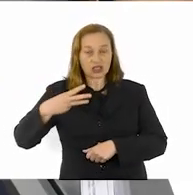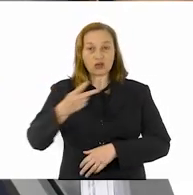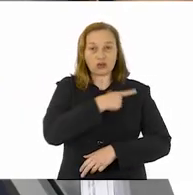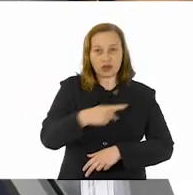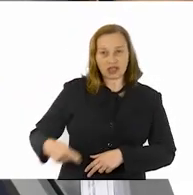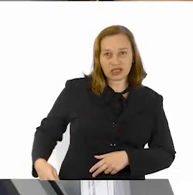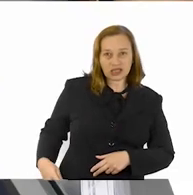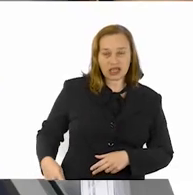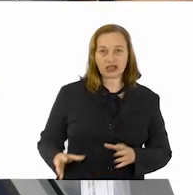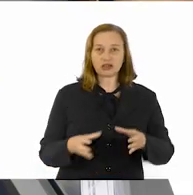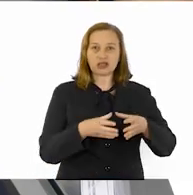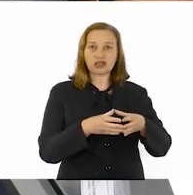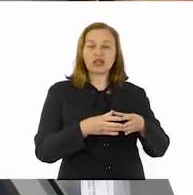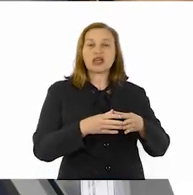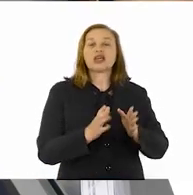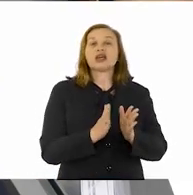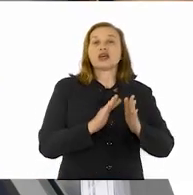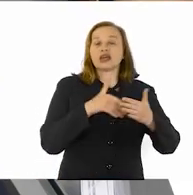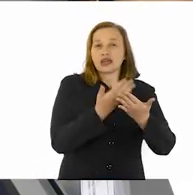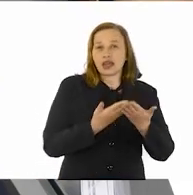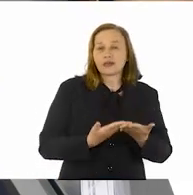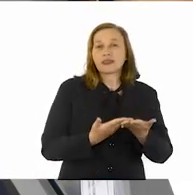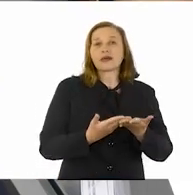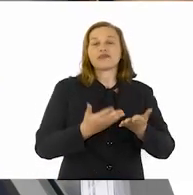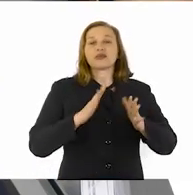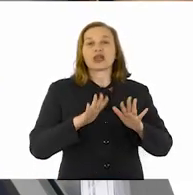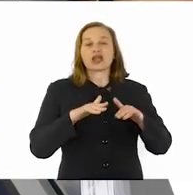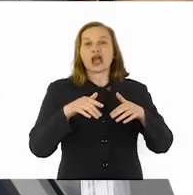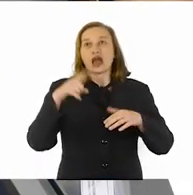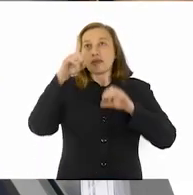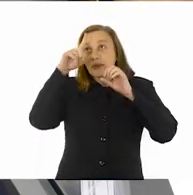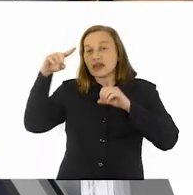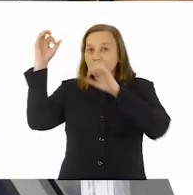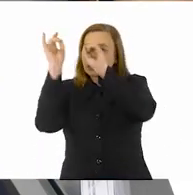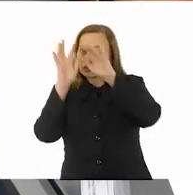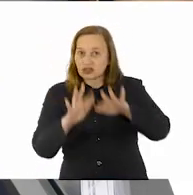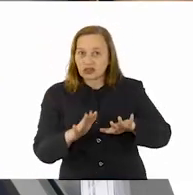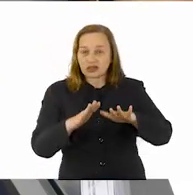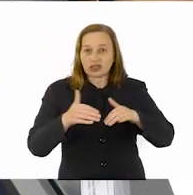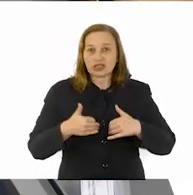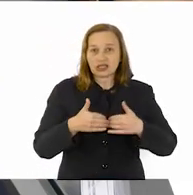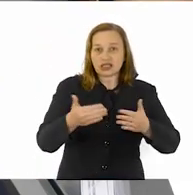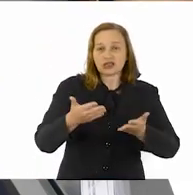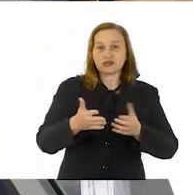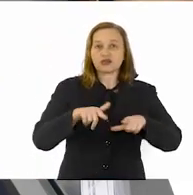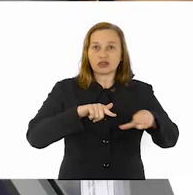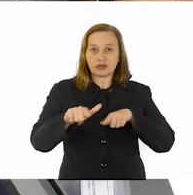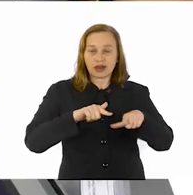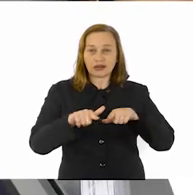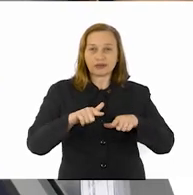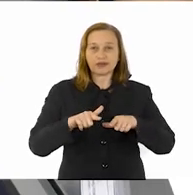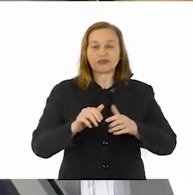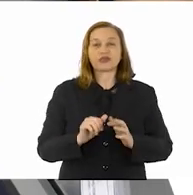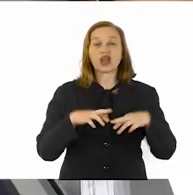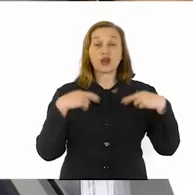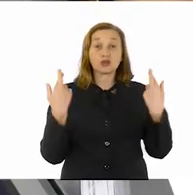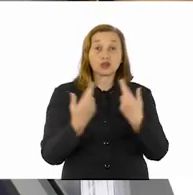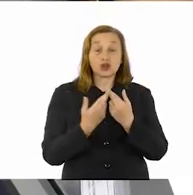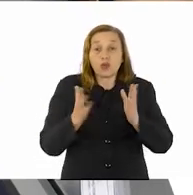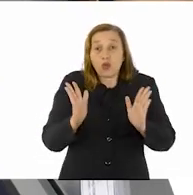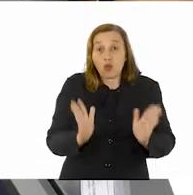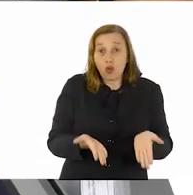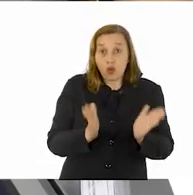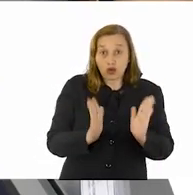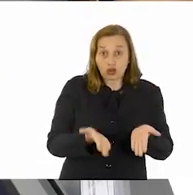as 11:15 do dia 8 de agosto de 23 como presidente da Comissão parlamentar de inquérito havendo número legal